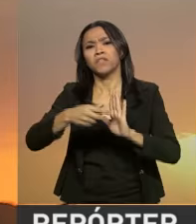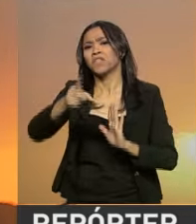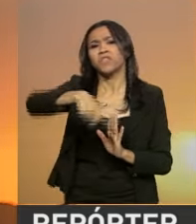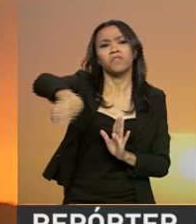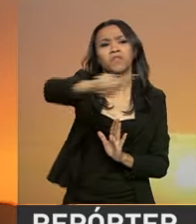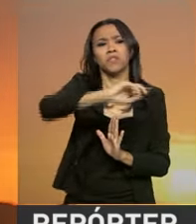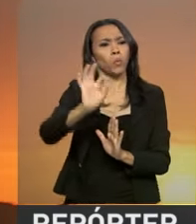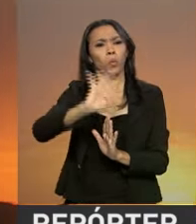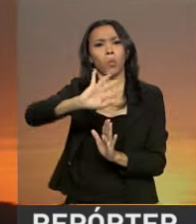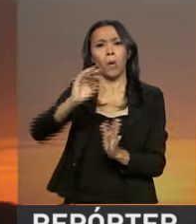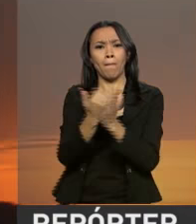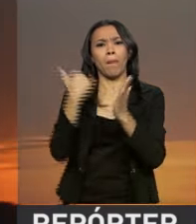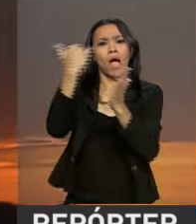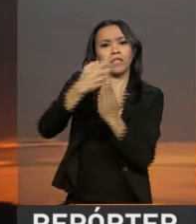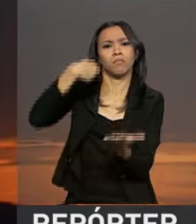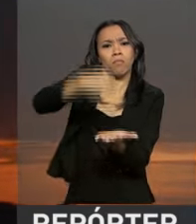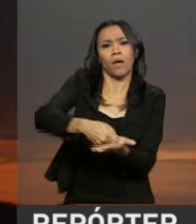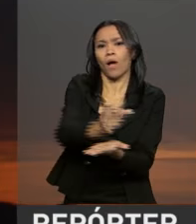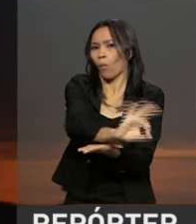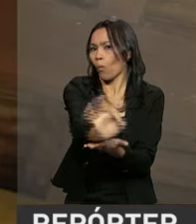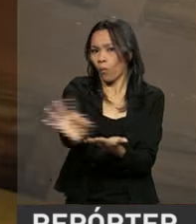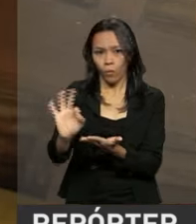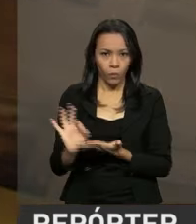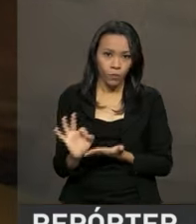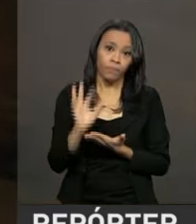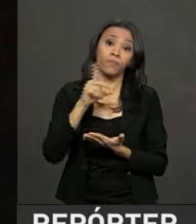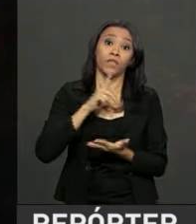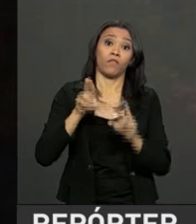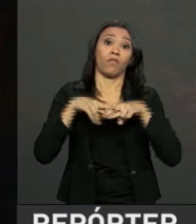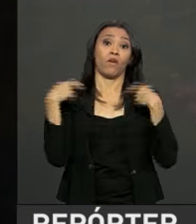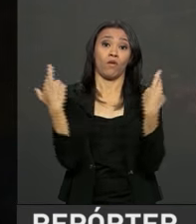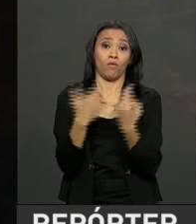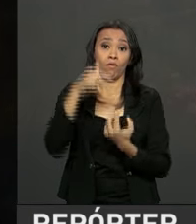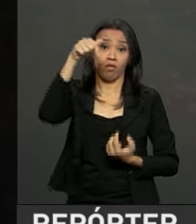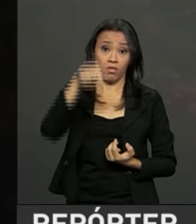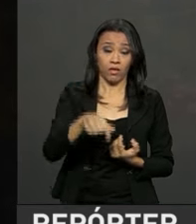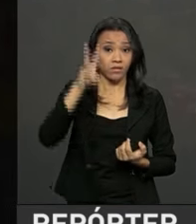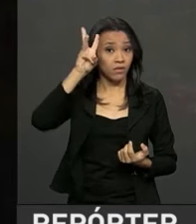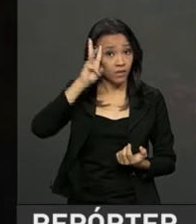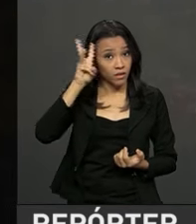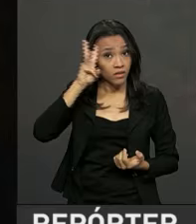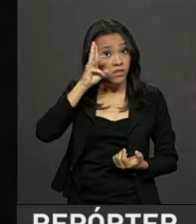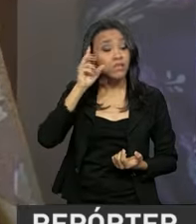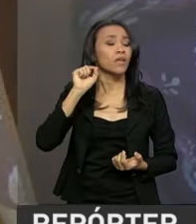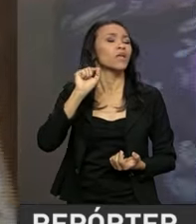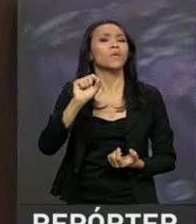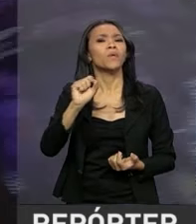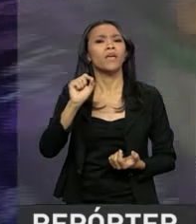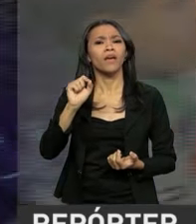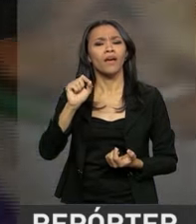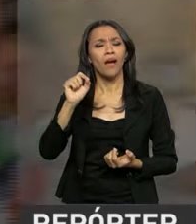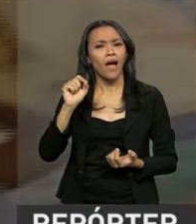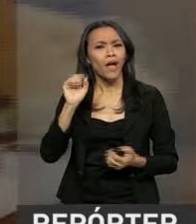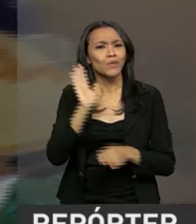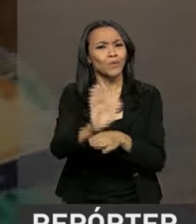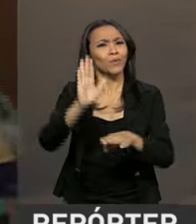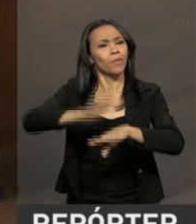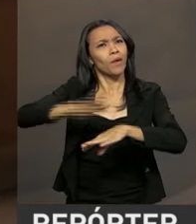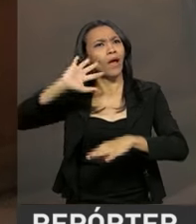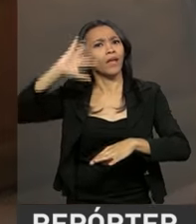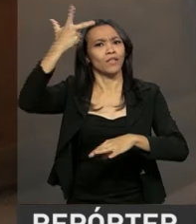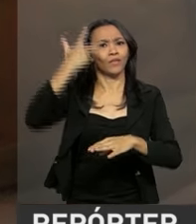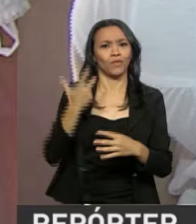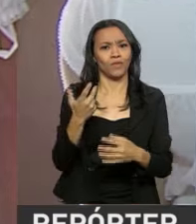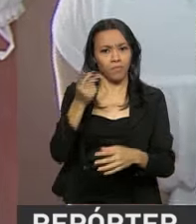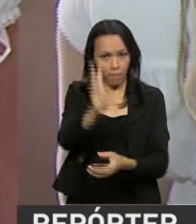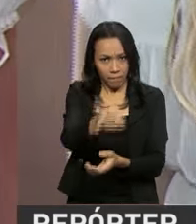decisão da diretoria da ANEEL aconteceu em uma reunião extraordinária nesta terça-feira, e entre os fatores que contribuíram aí para essa decisão para a